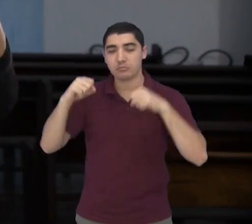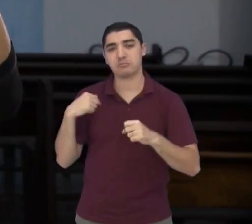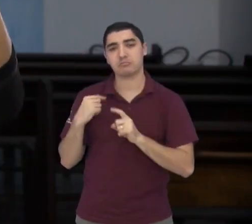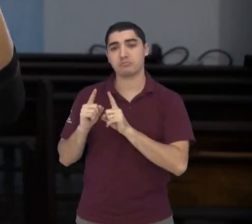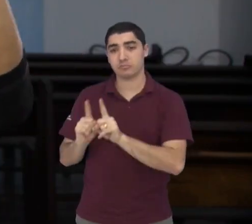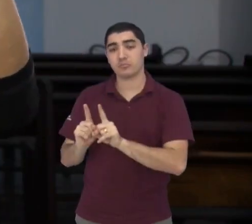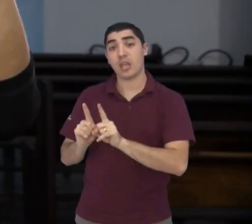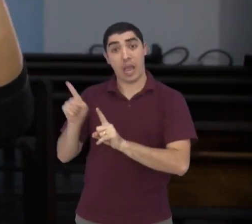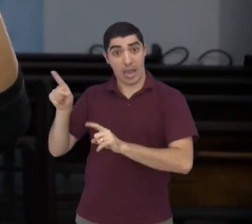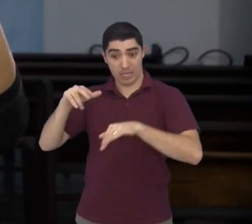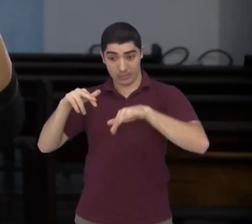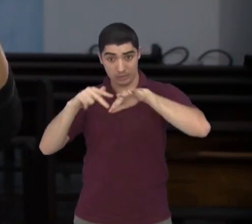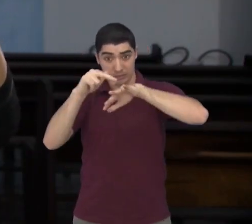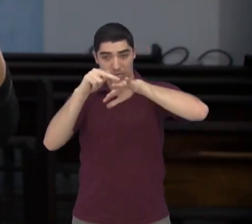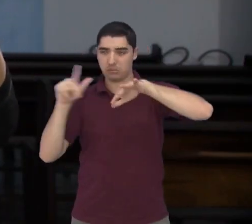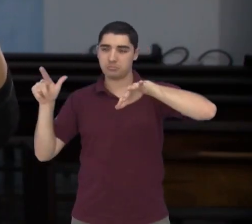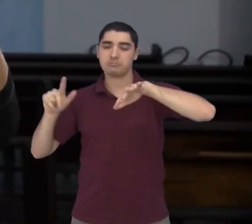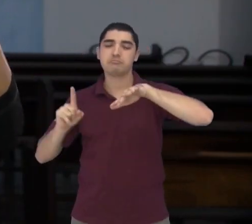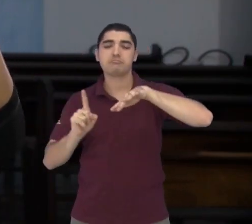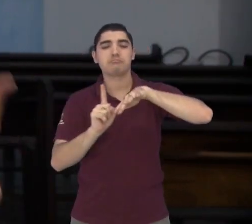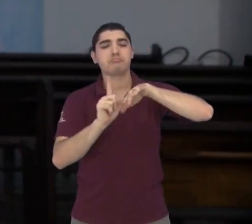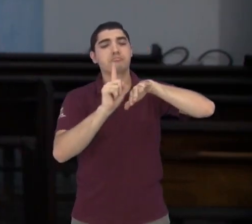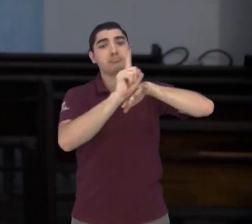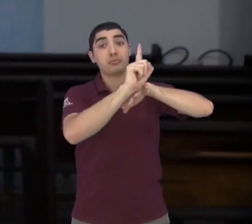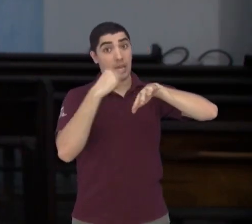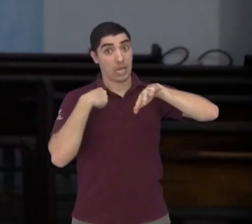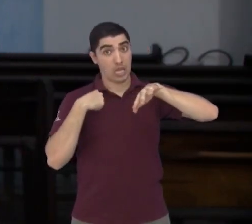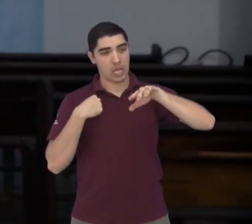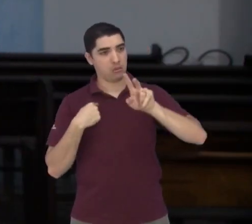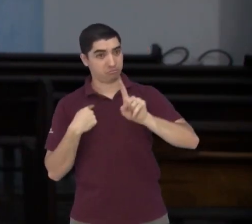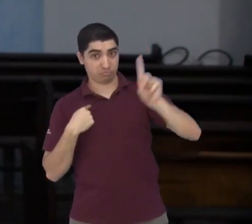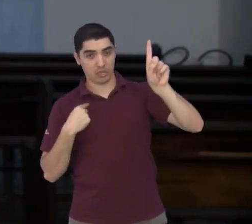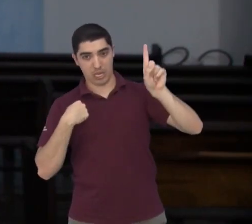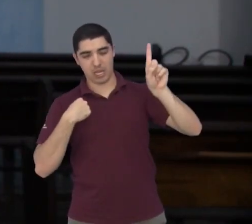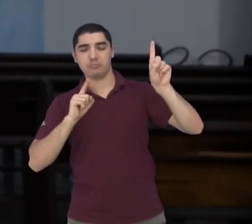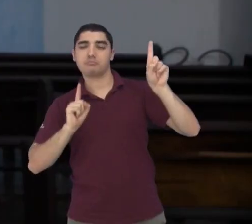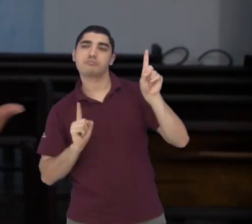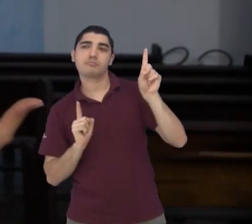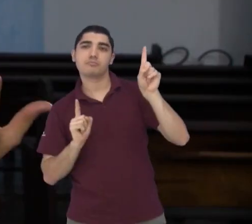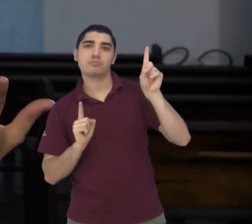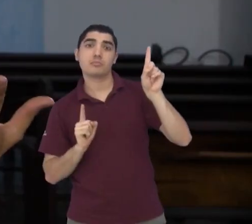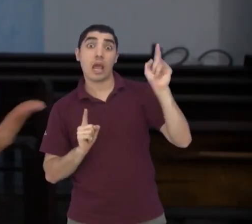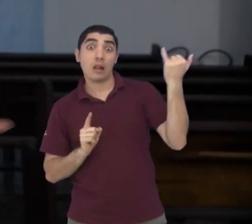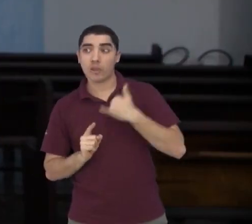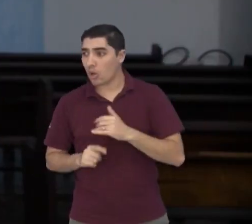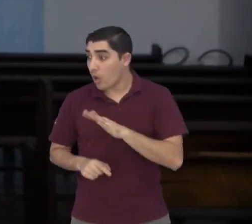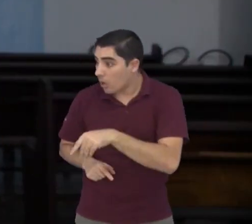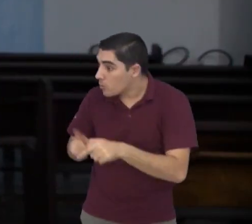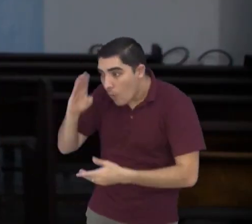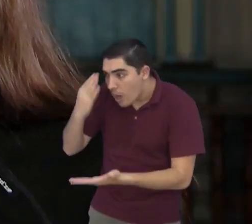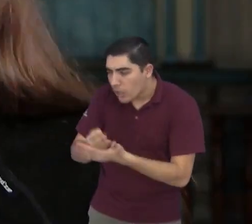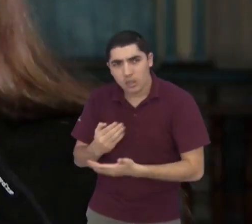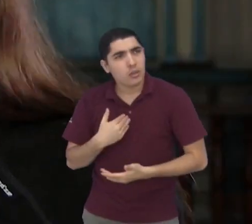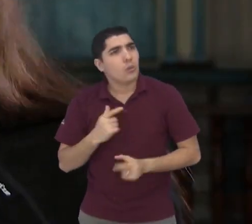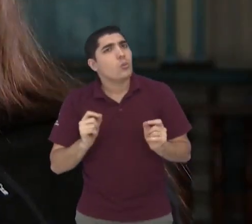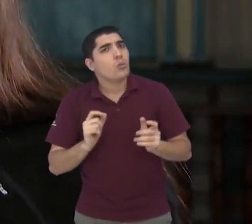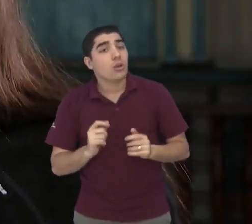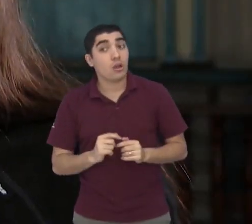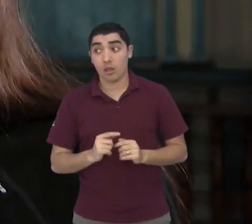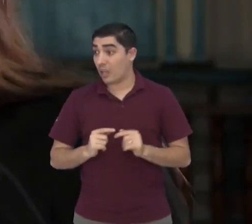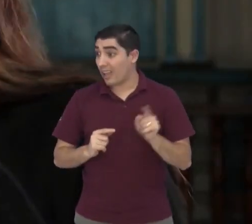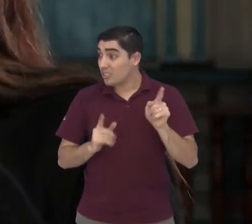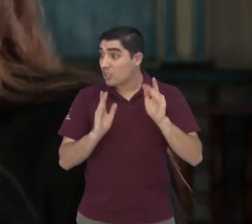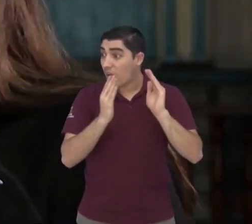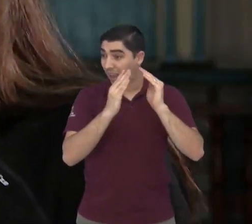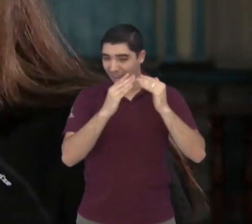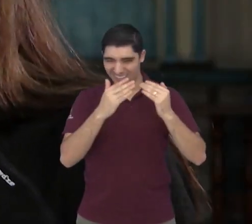Sônia sobe na escada e eu fiquei na escada um pouco mais abaixo. A Sônia ficou lívida. Você não vai acreditar. Eu falei, o que foi? A caixa abriu.